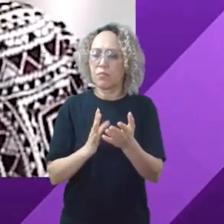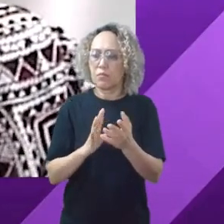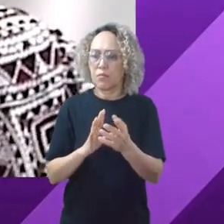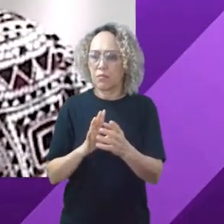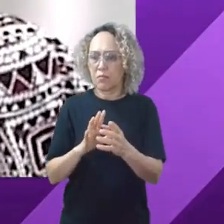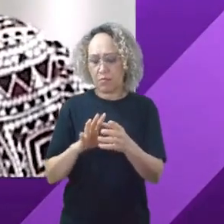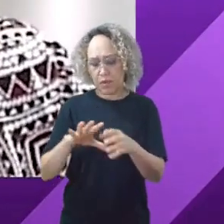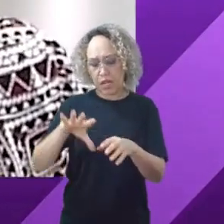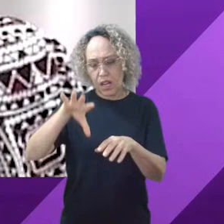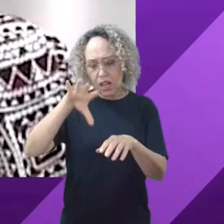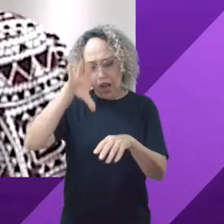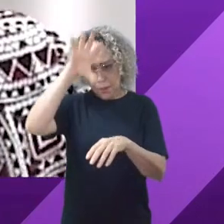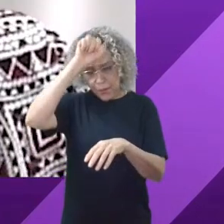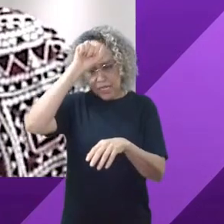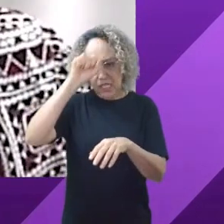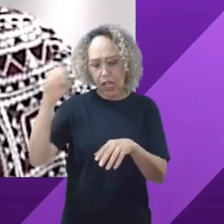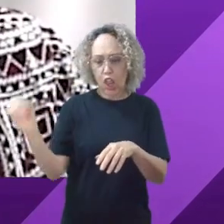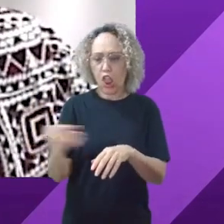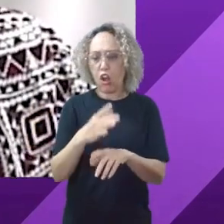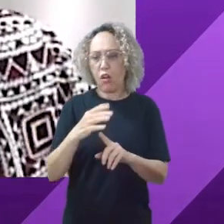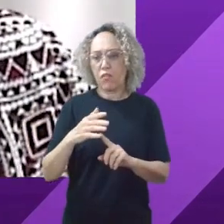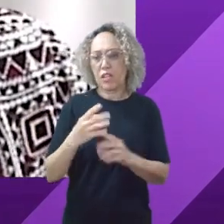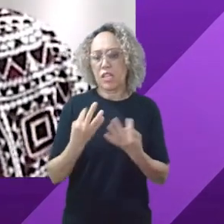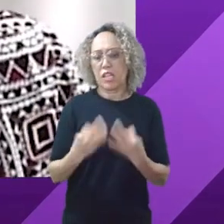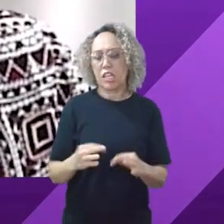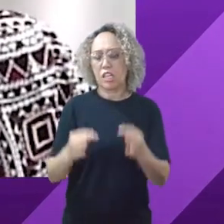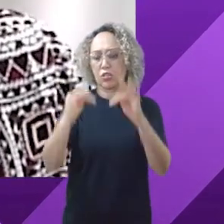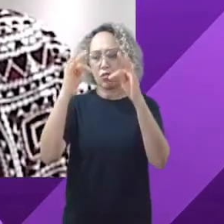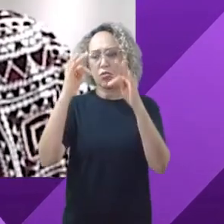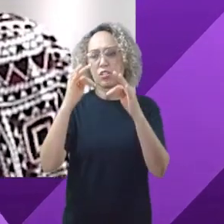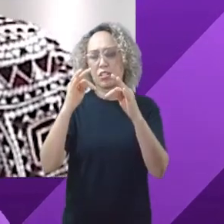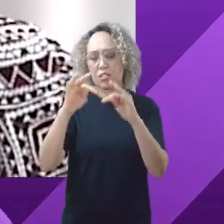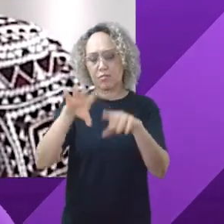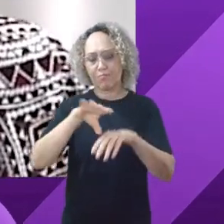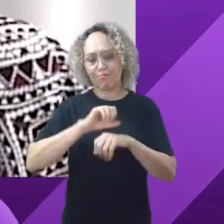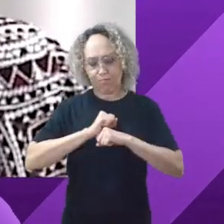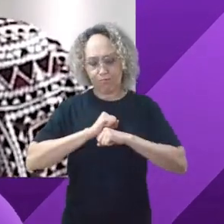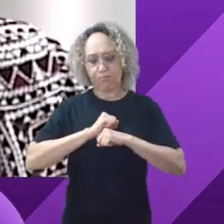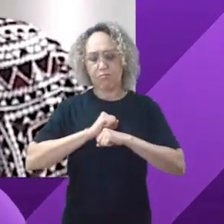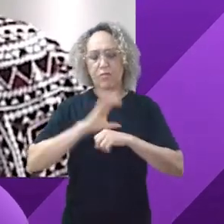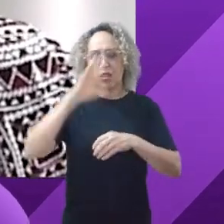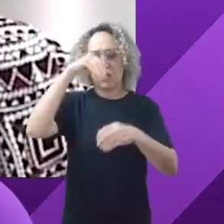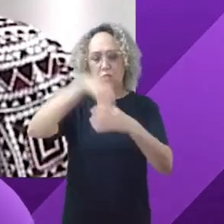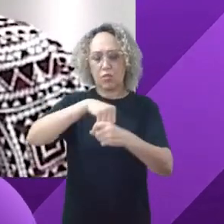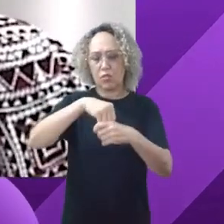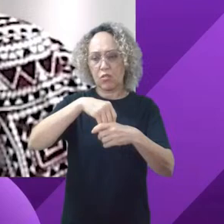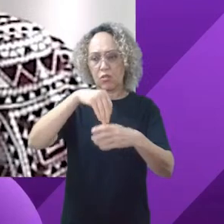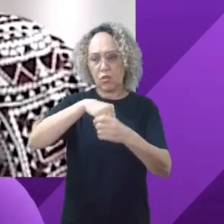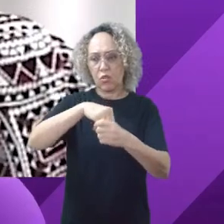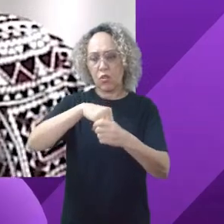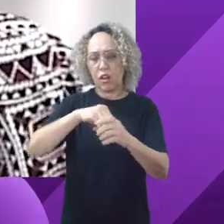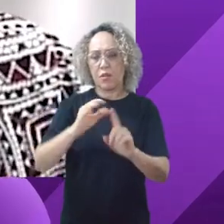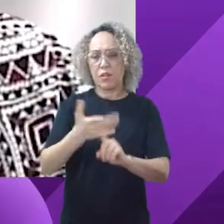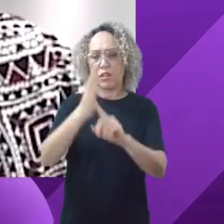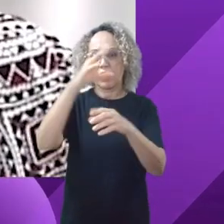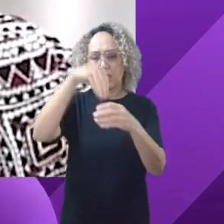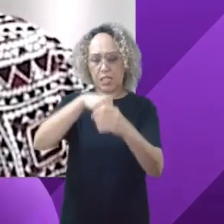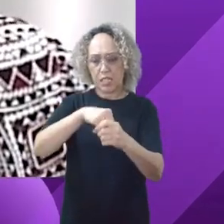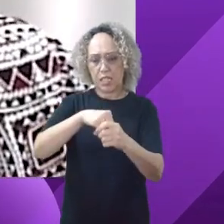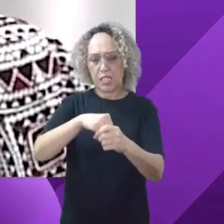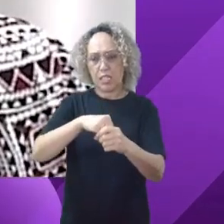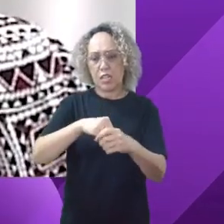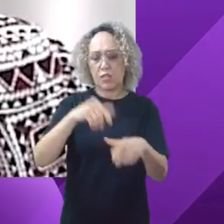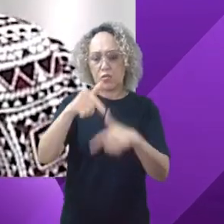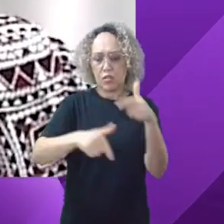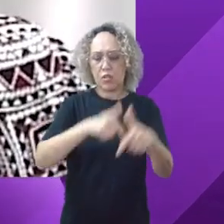Novas tecnologias podem ser algo muito importante para esses segmentos, porque eles podem